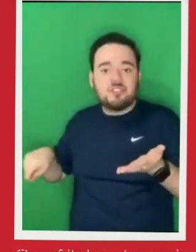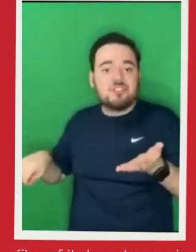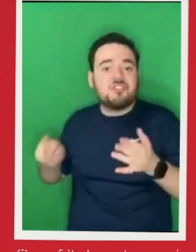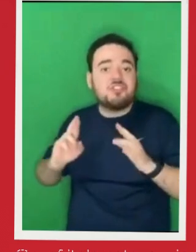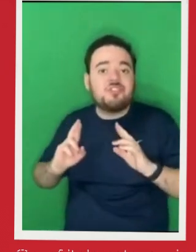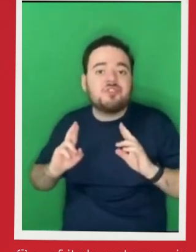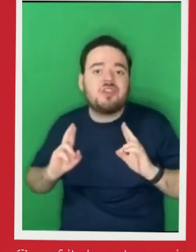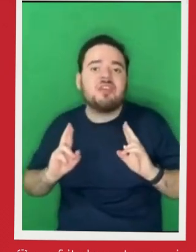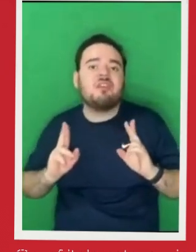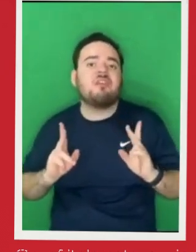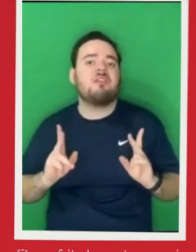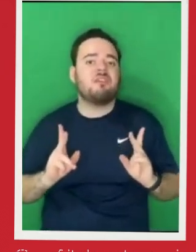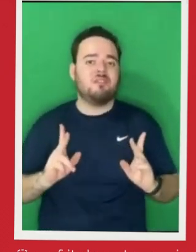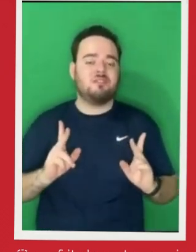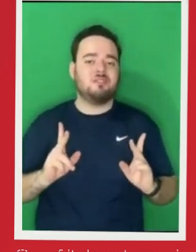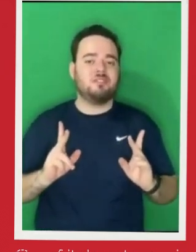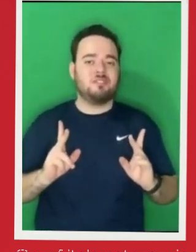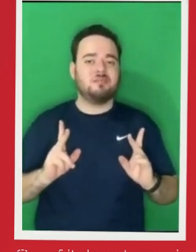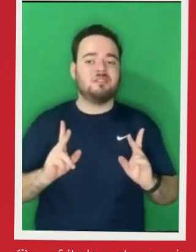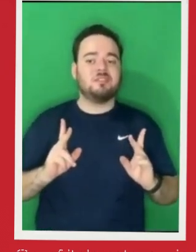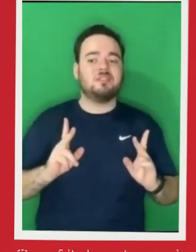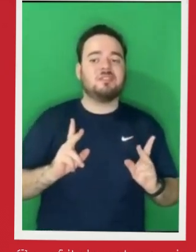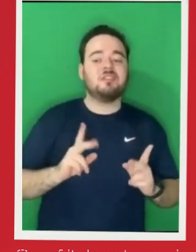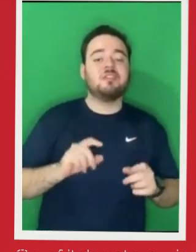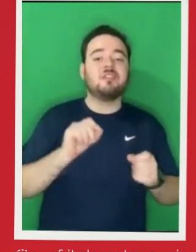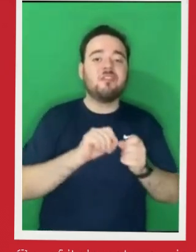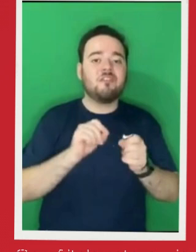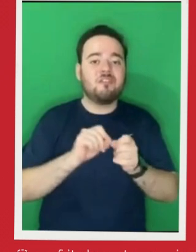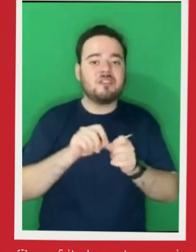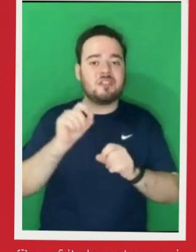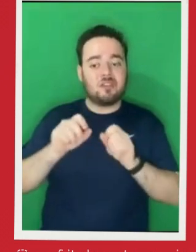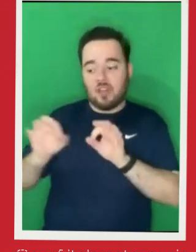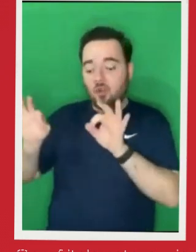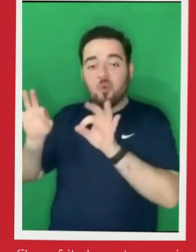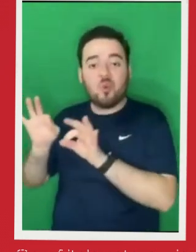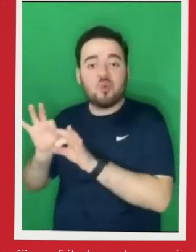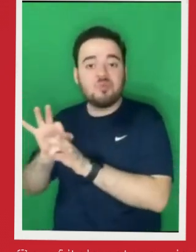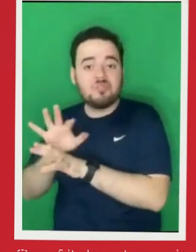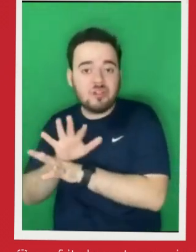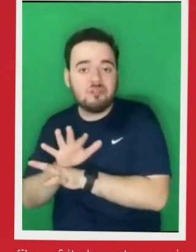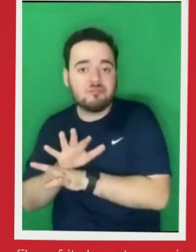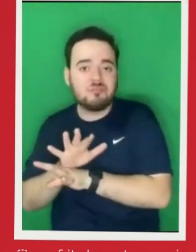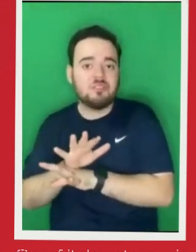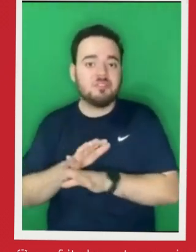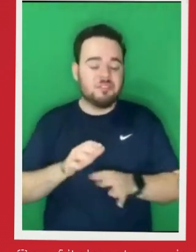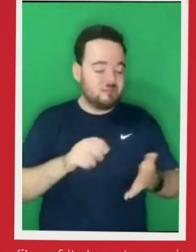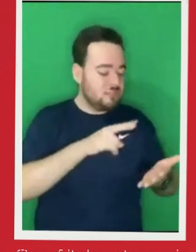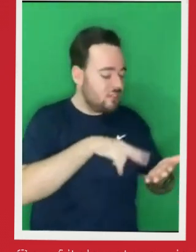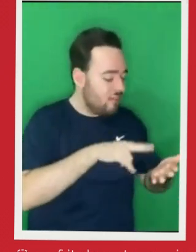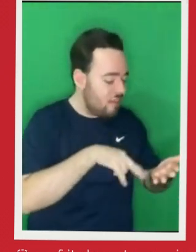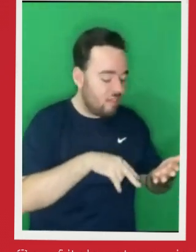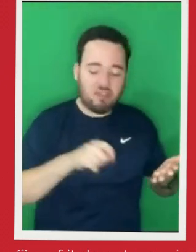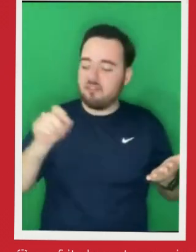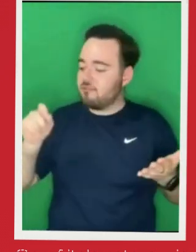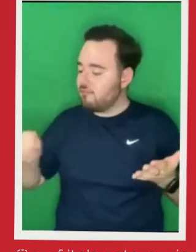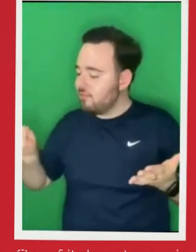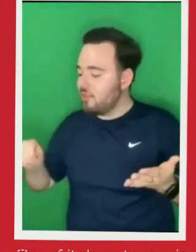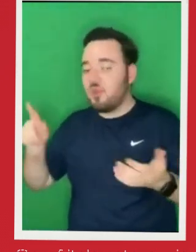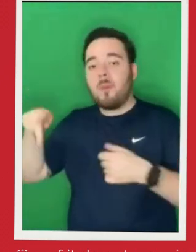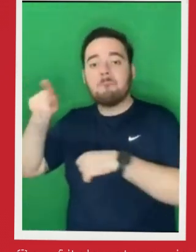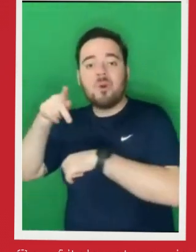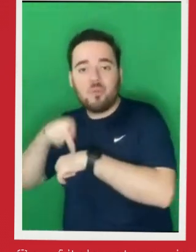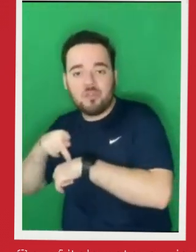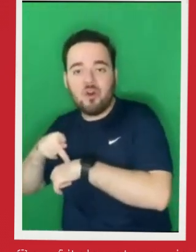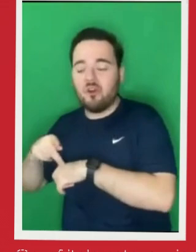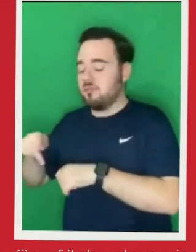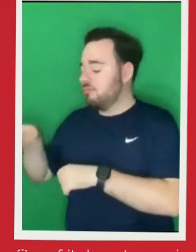caderno, no canteiro de obras. O que eu estou dizendo é não fazer o fichamento completo. Você vai tomando notas dizendo assim, Pomodoro,